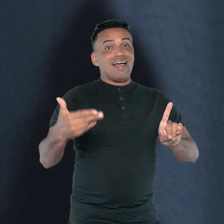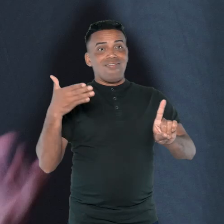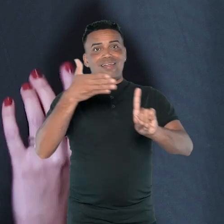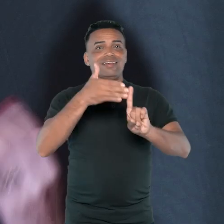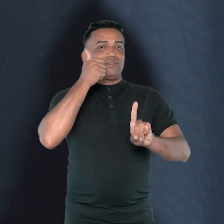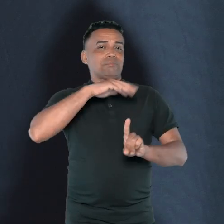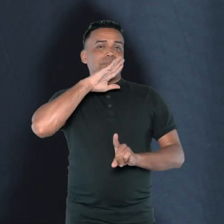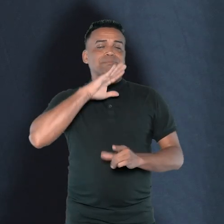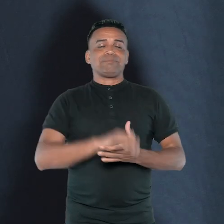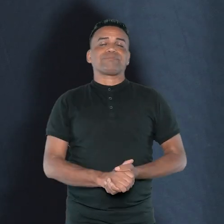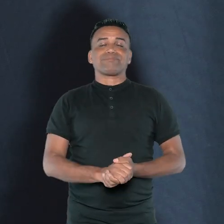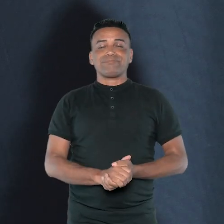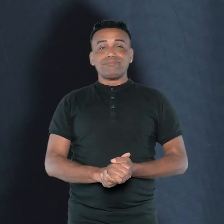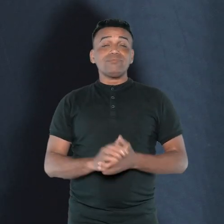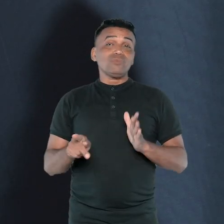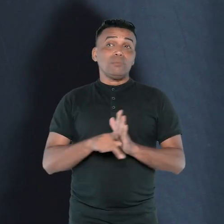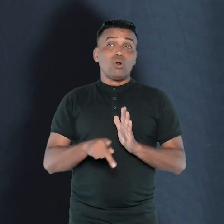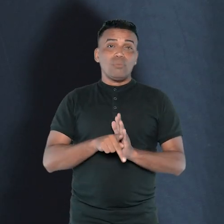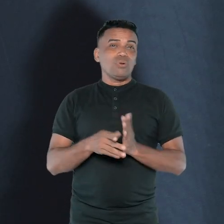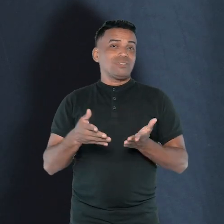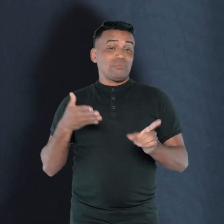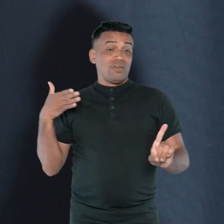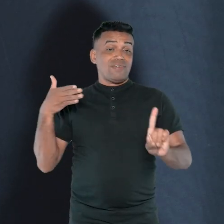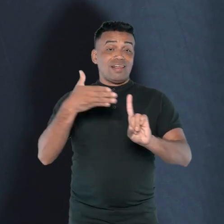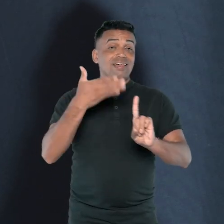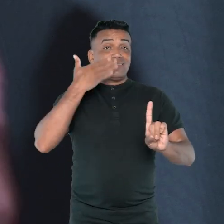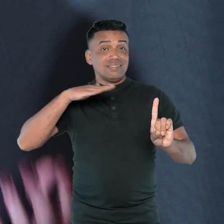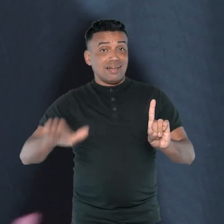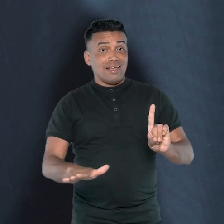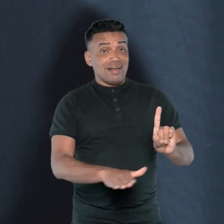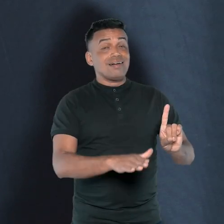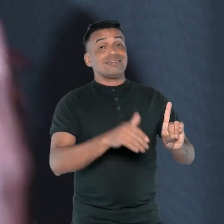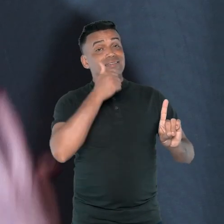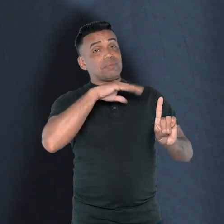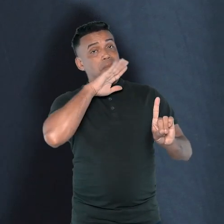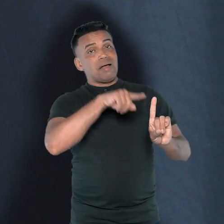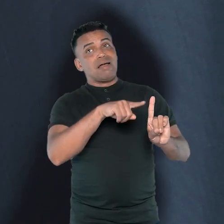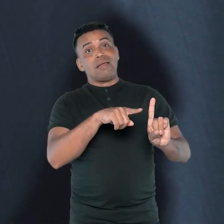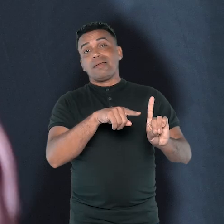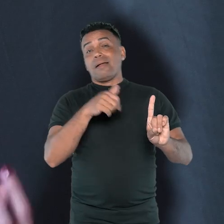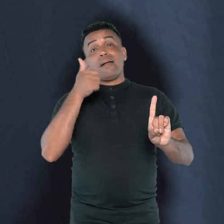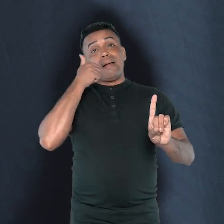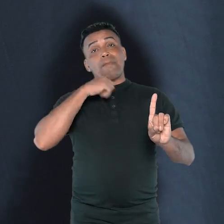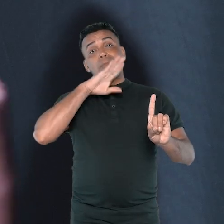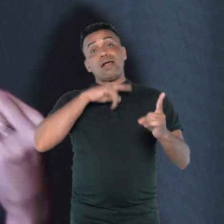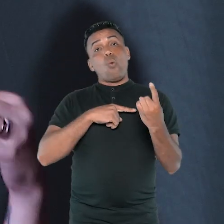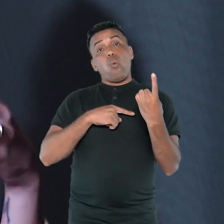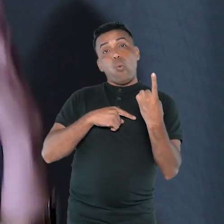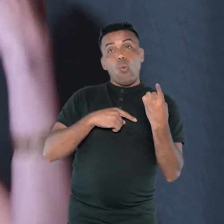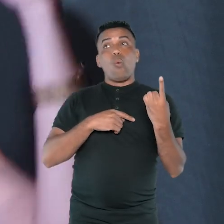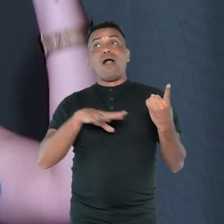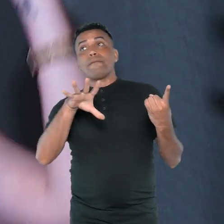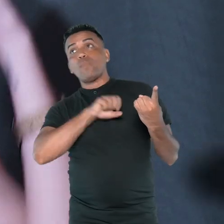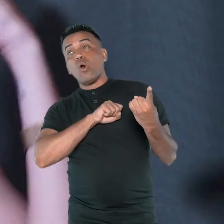indisputada da libido infantil, né, mãe só há uma, amor só de mãe, né, esses lugares